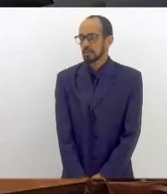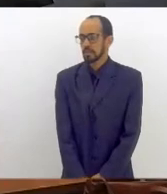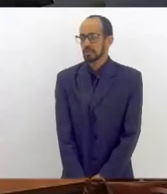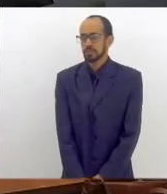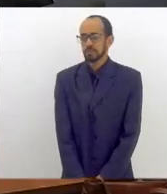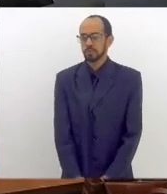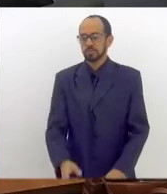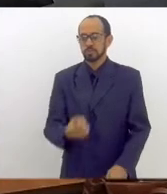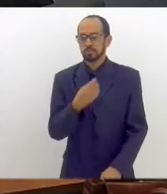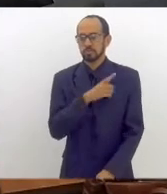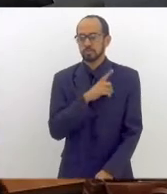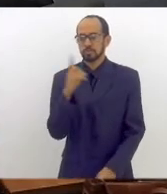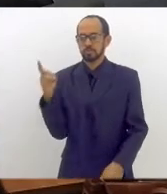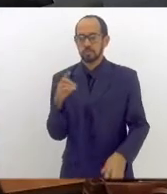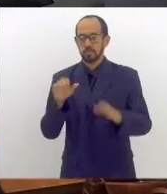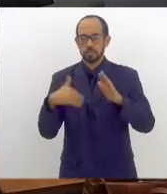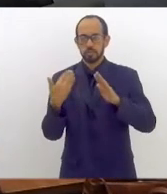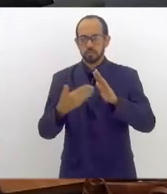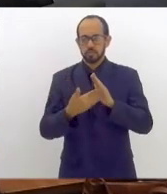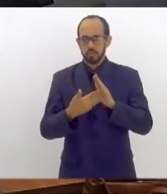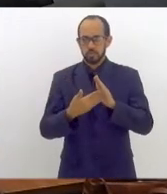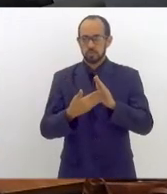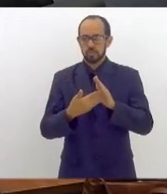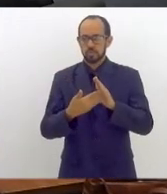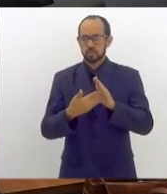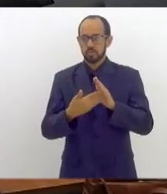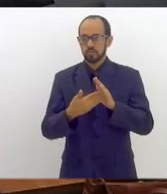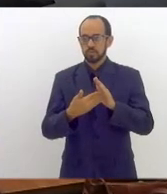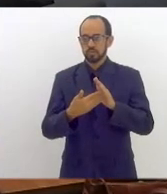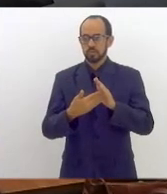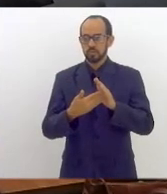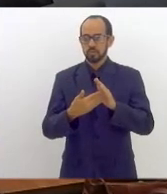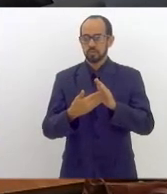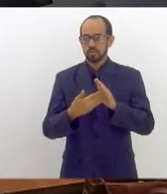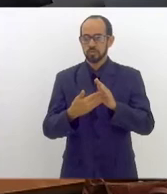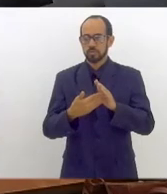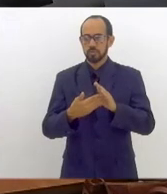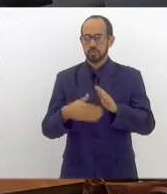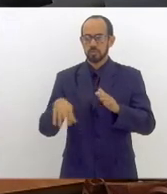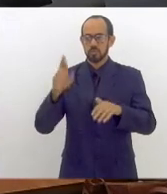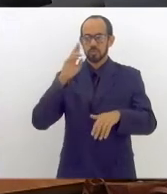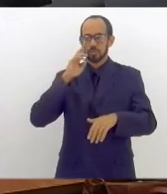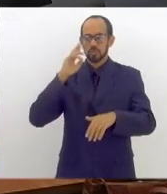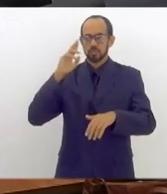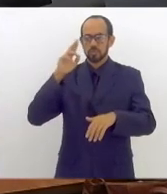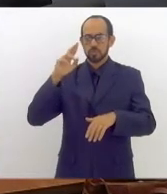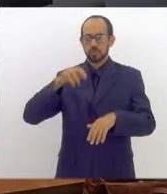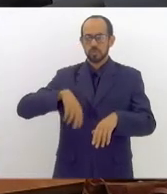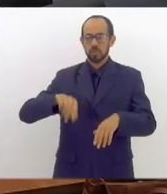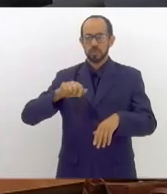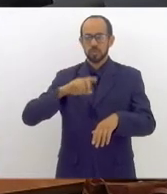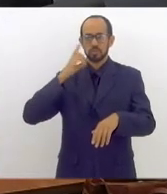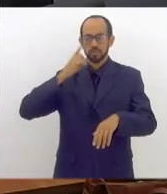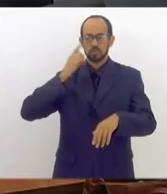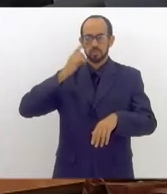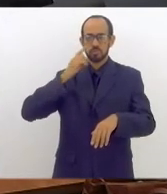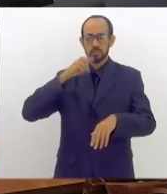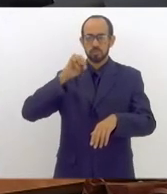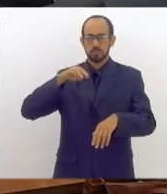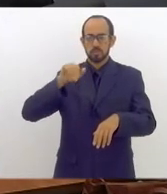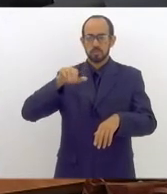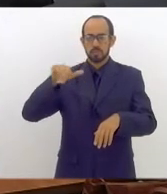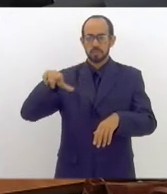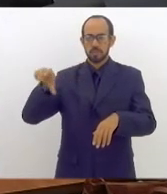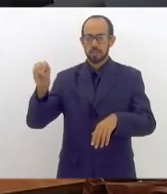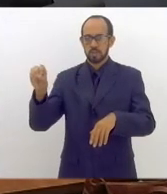bom dia a todos e a todas excelentíssimos senhor Desembargador Marcelo burraten